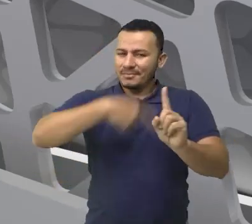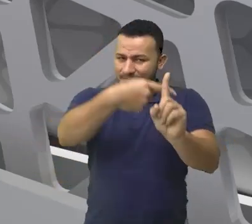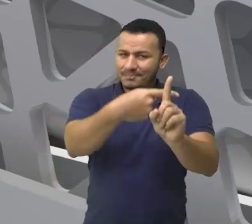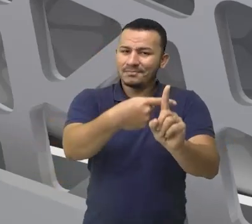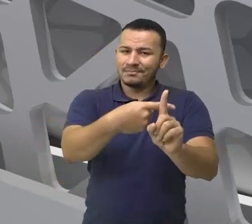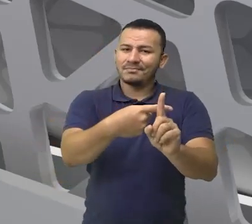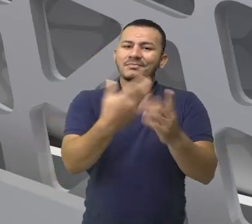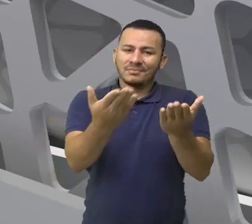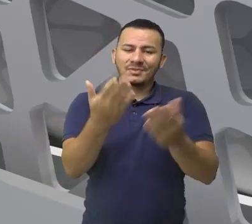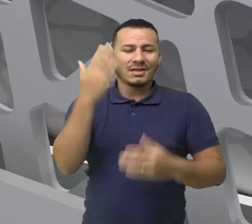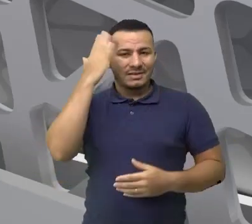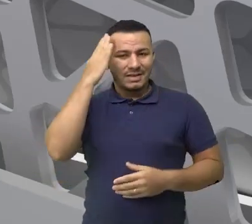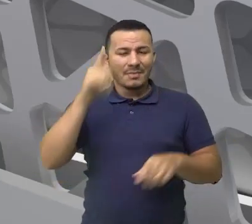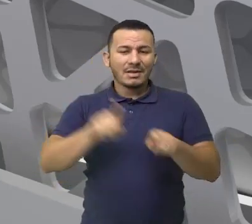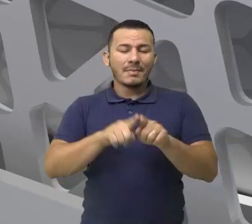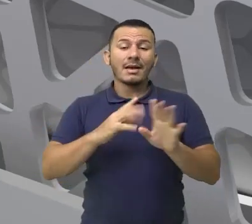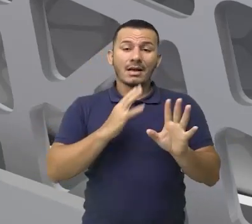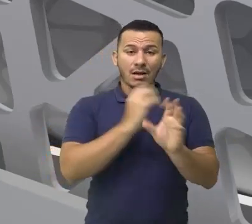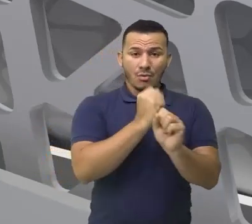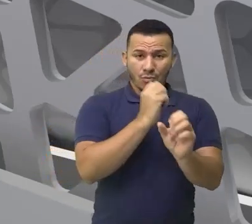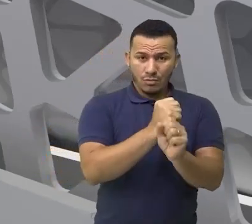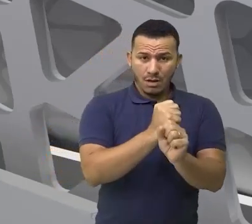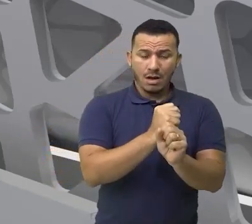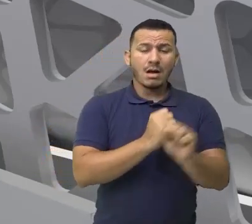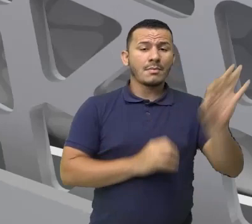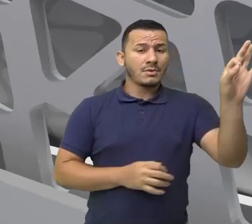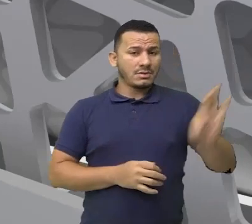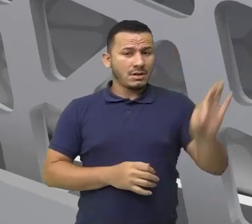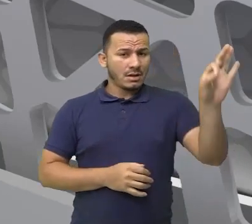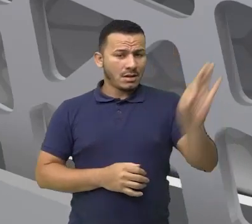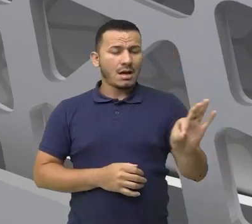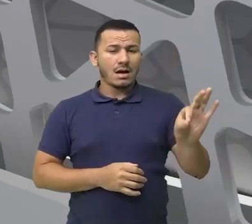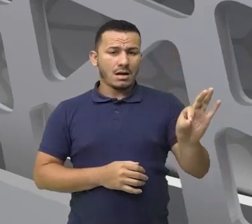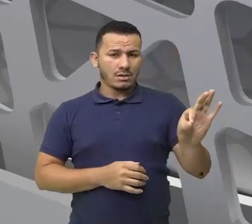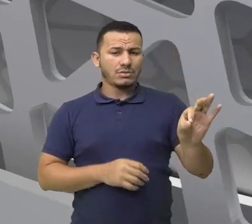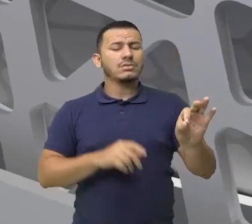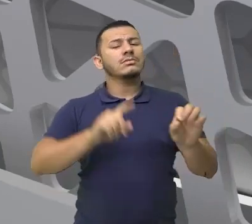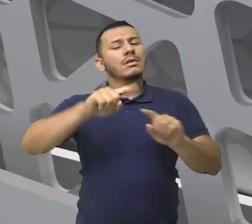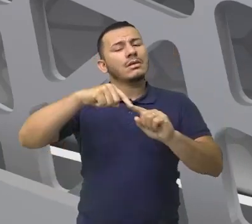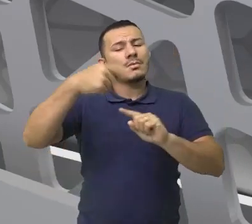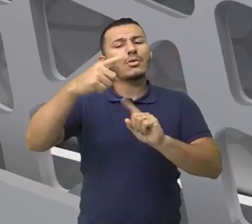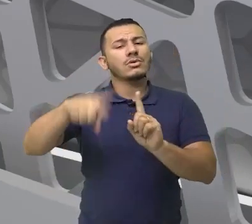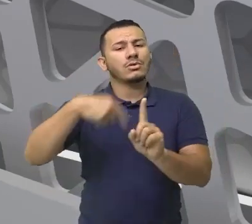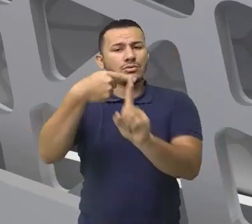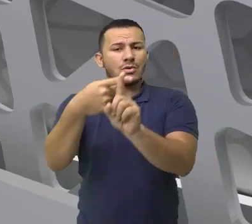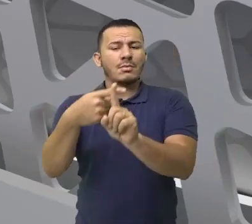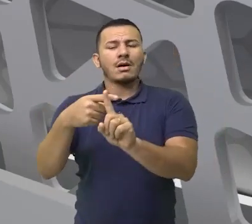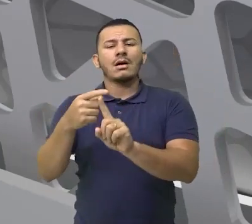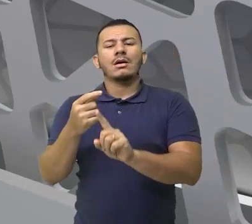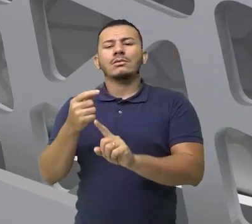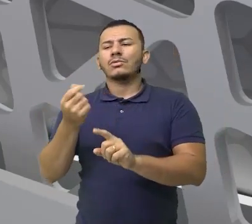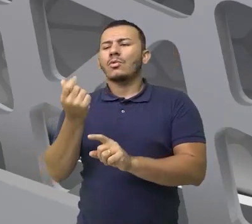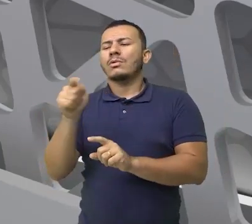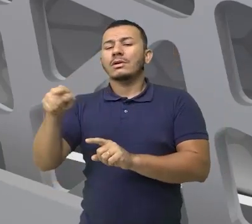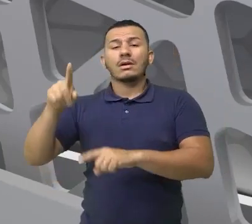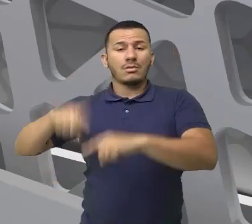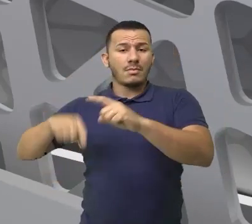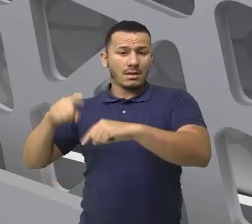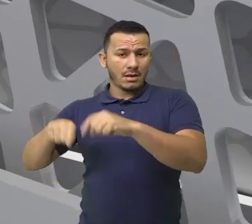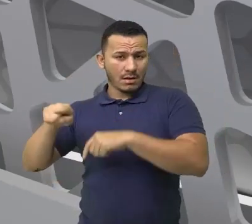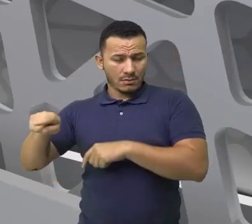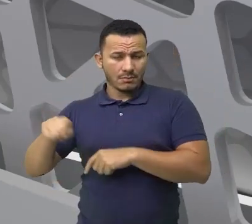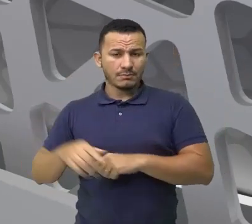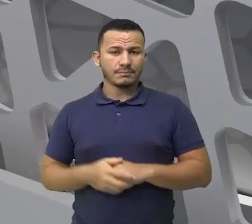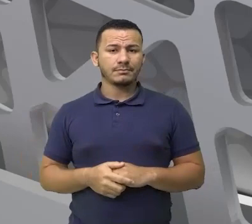aí também dava, é só calcular o valor, né, da percentual e somar lá com o valor do produto, tá bom? Então, por